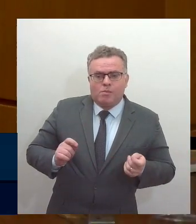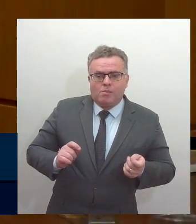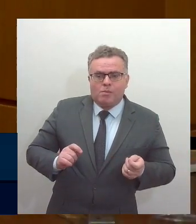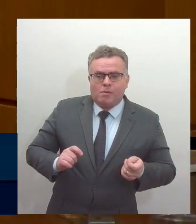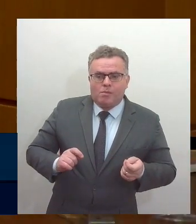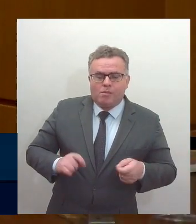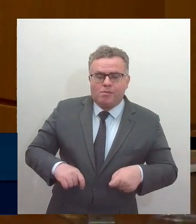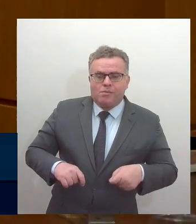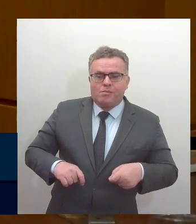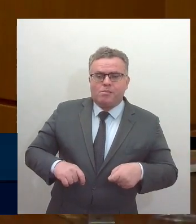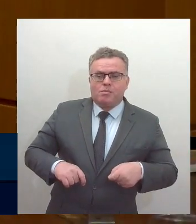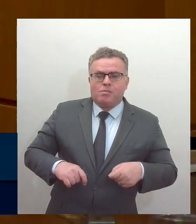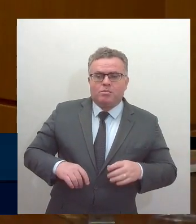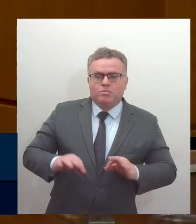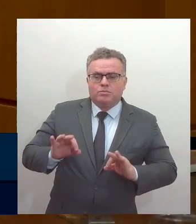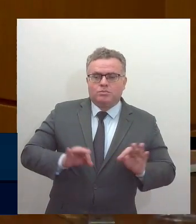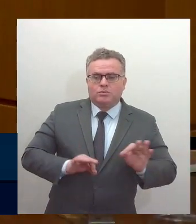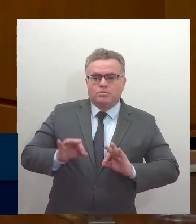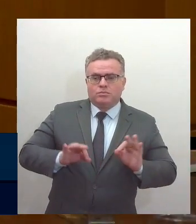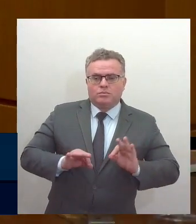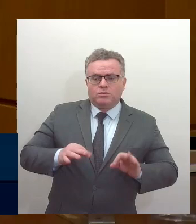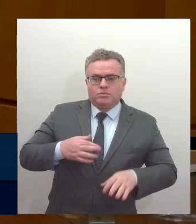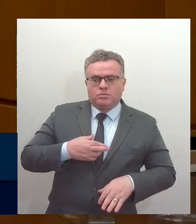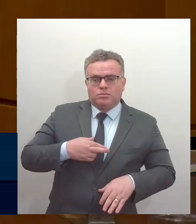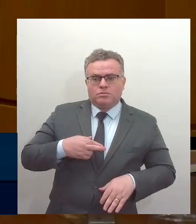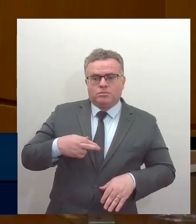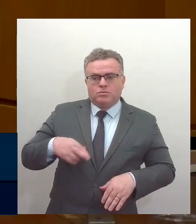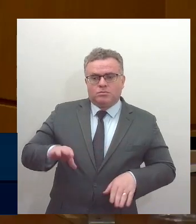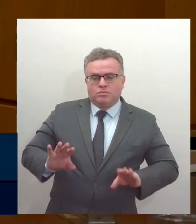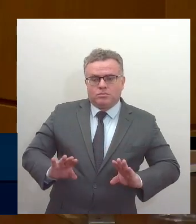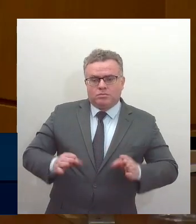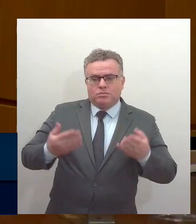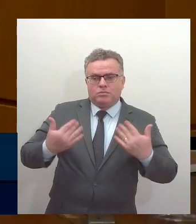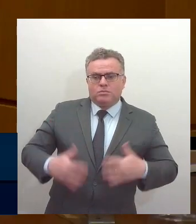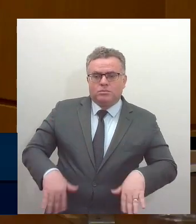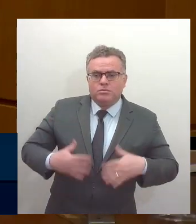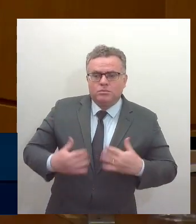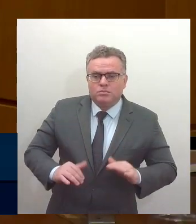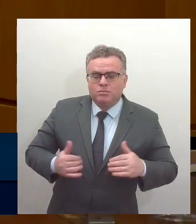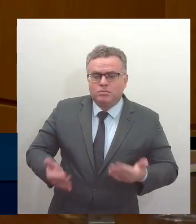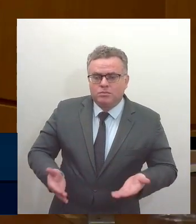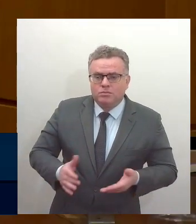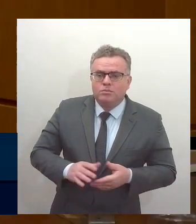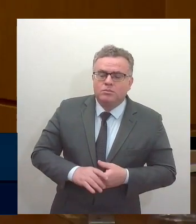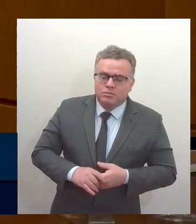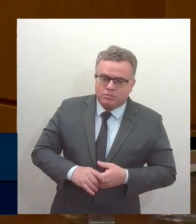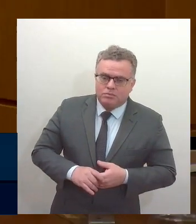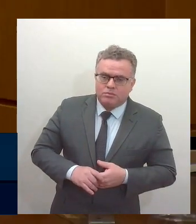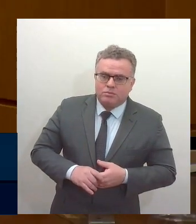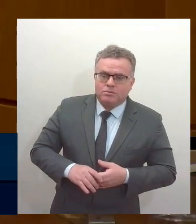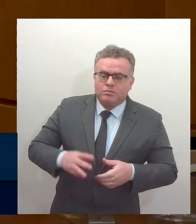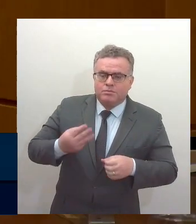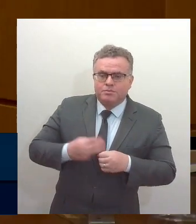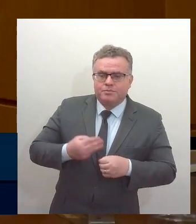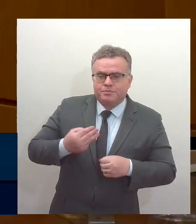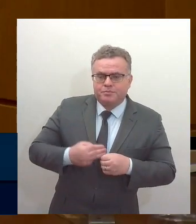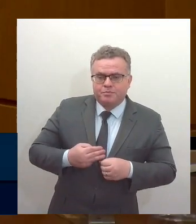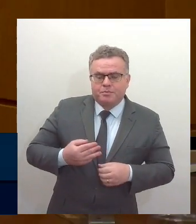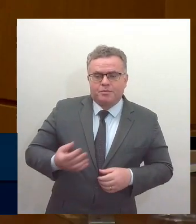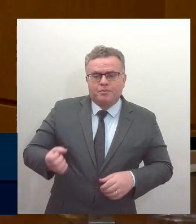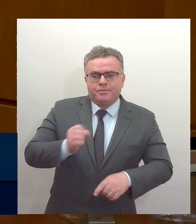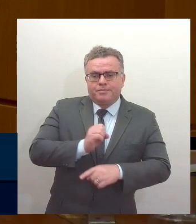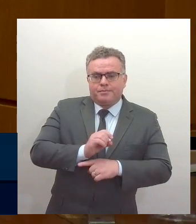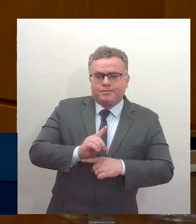daquela comunidade. E no município de Simão Dias não foi diferente.